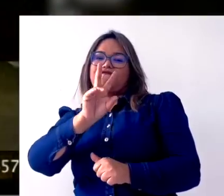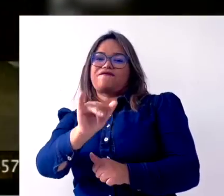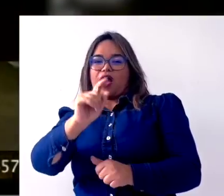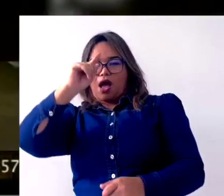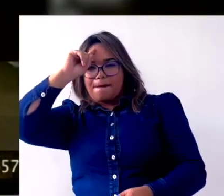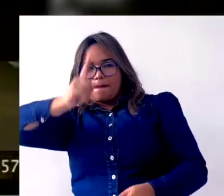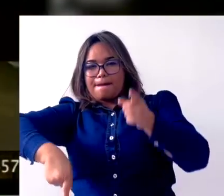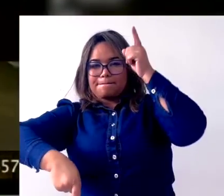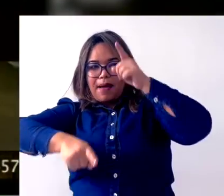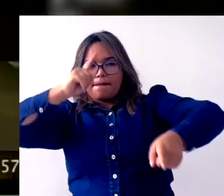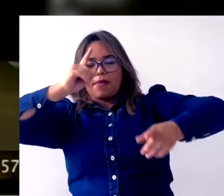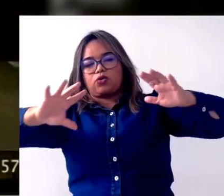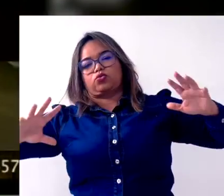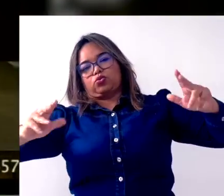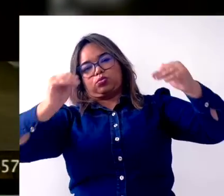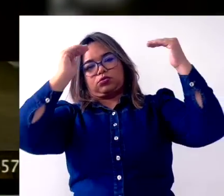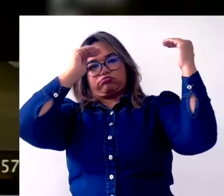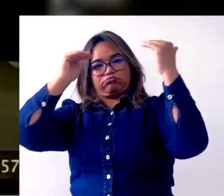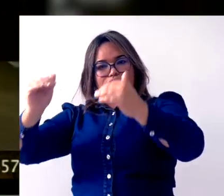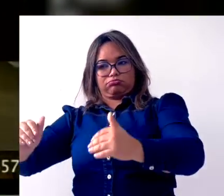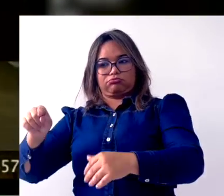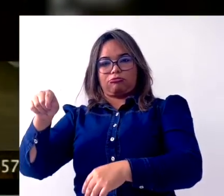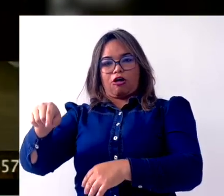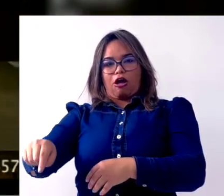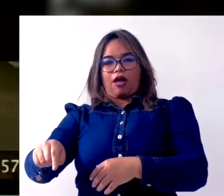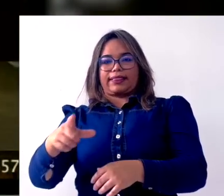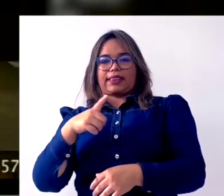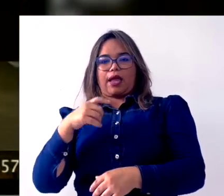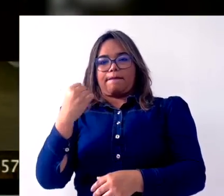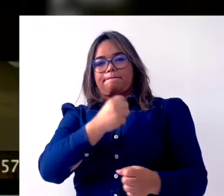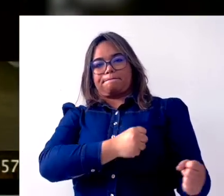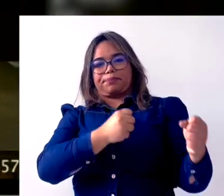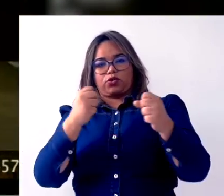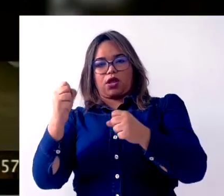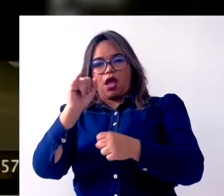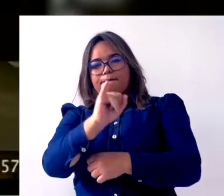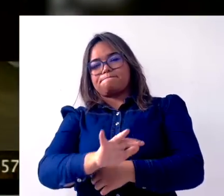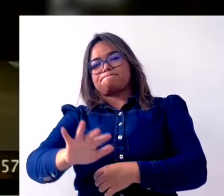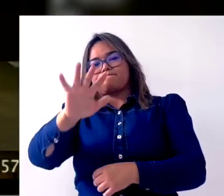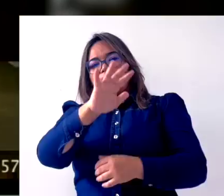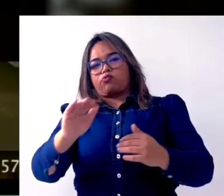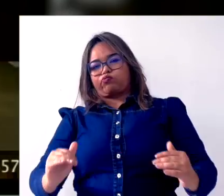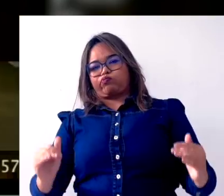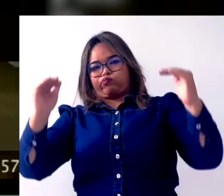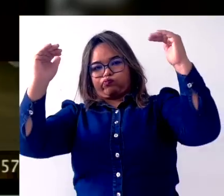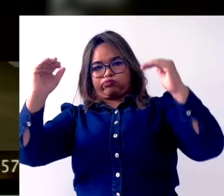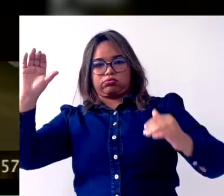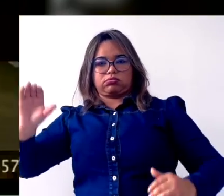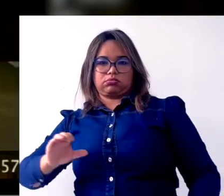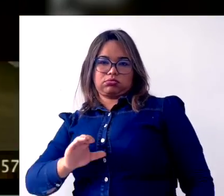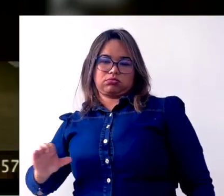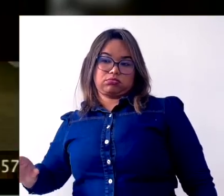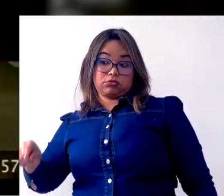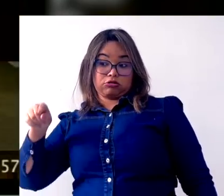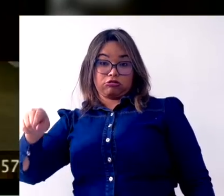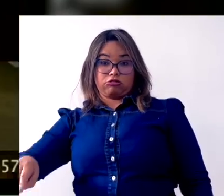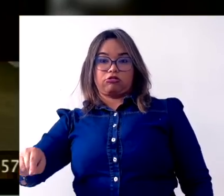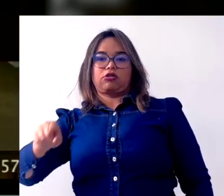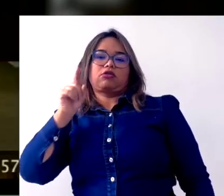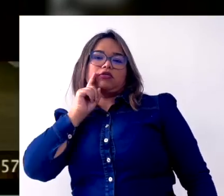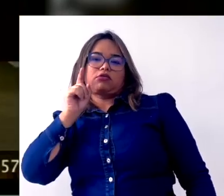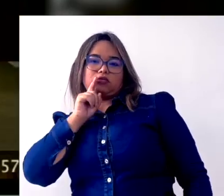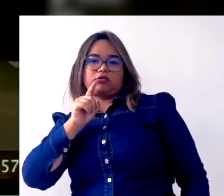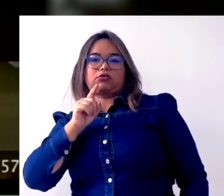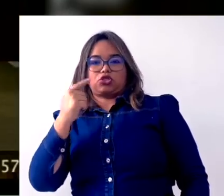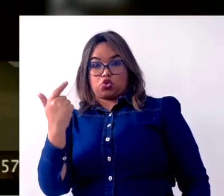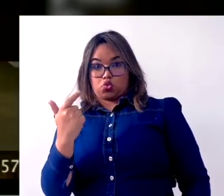tinha poder para conceder vida à imagem da besta. Então essa será uma entidade política muito poderosa, para que a